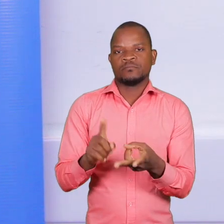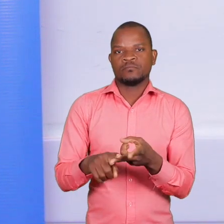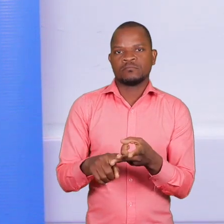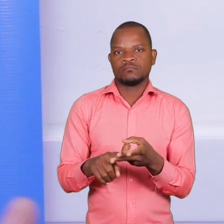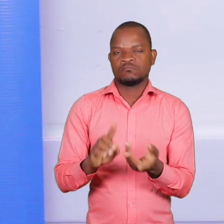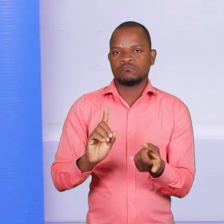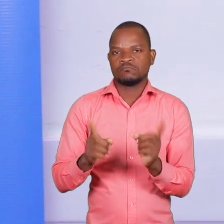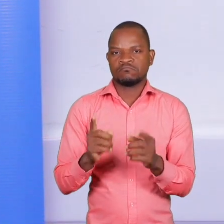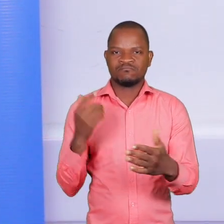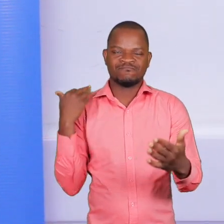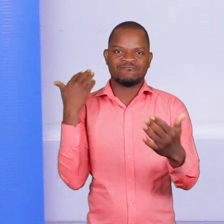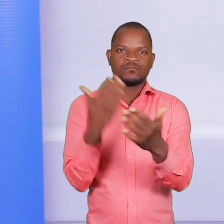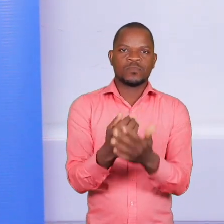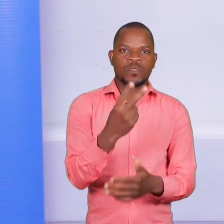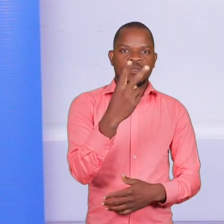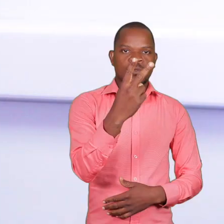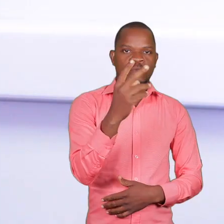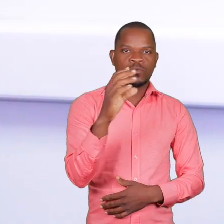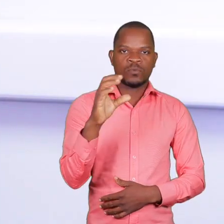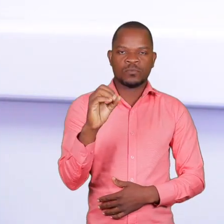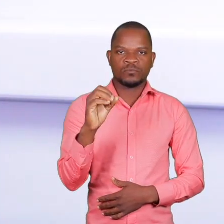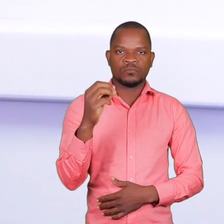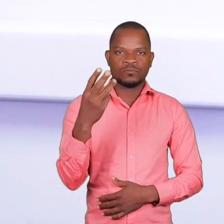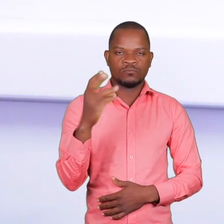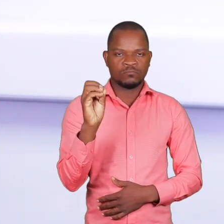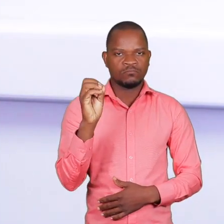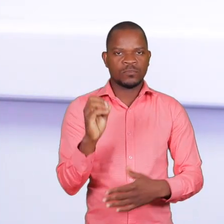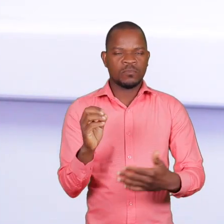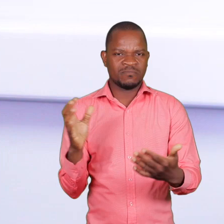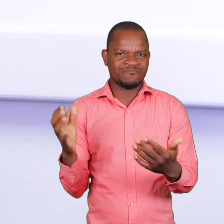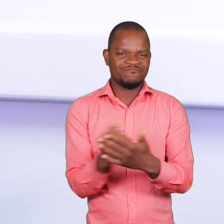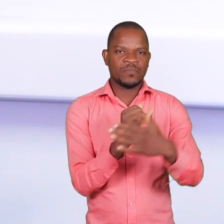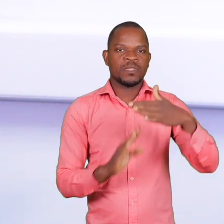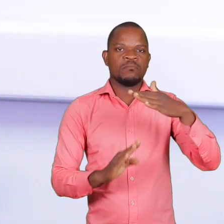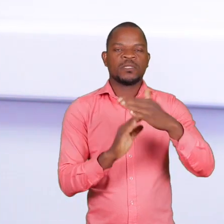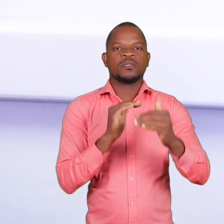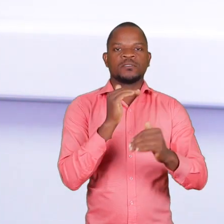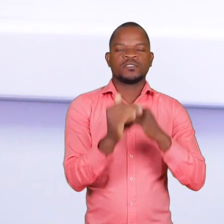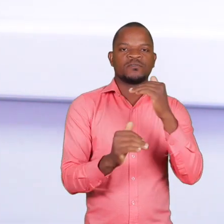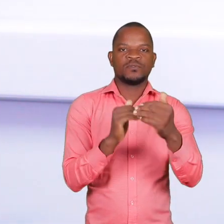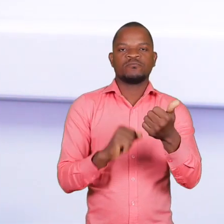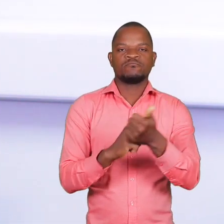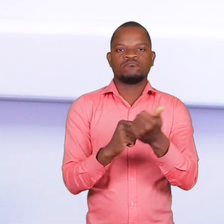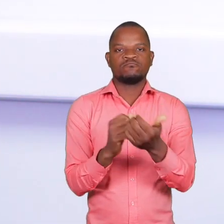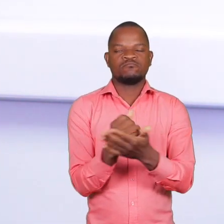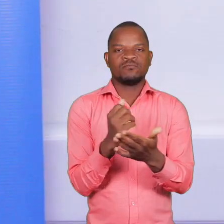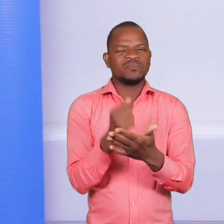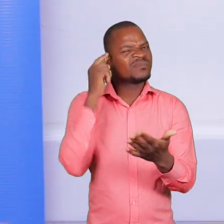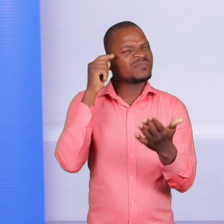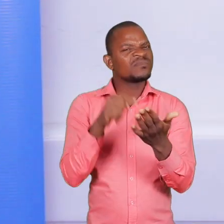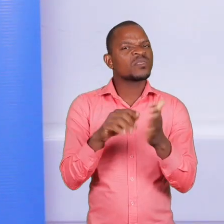comprometeu-se a atingir as metas de desenvolvimento sustentável. Significa que 100% da população tem que ter acesso